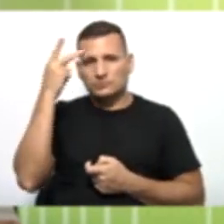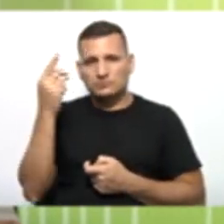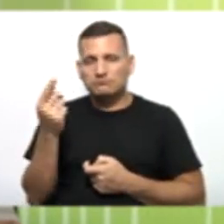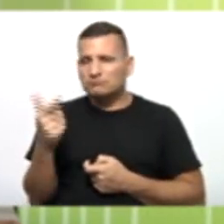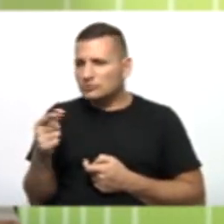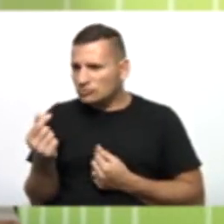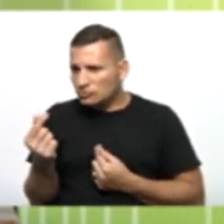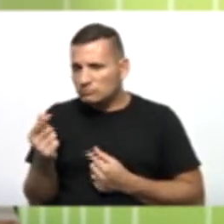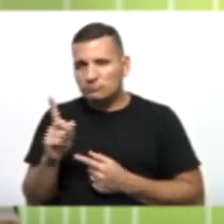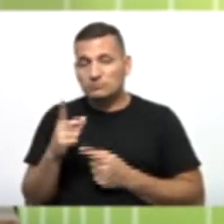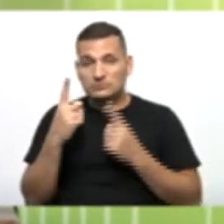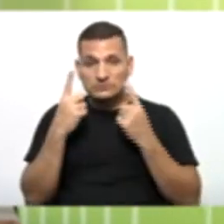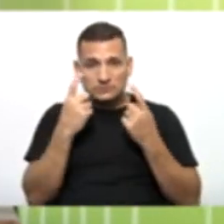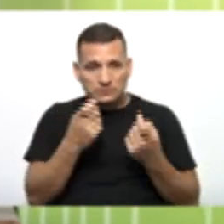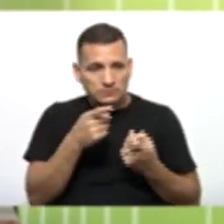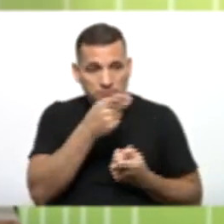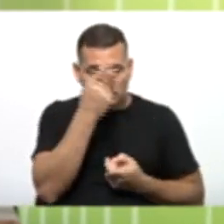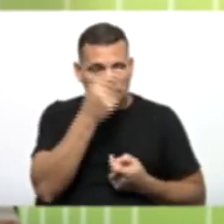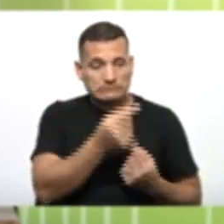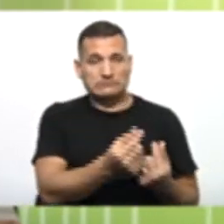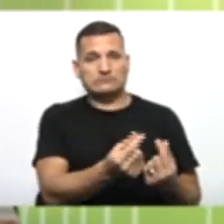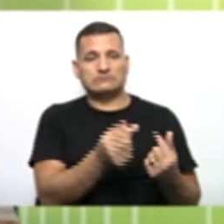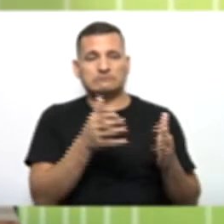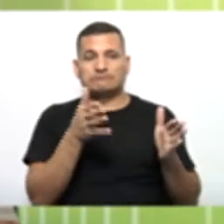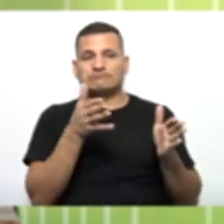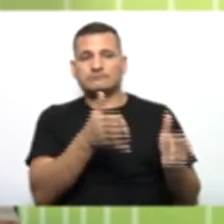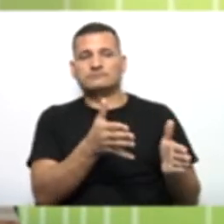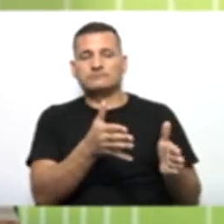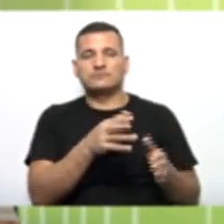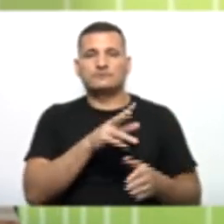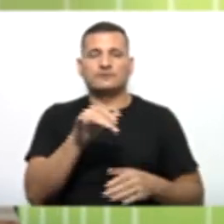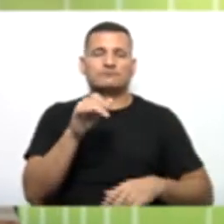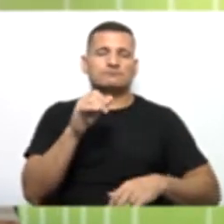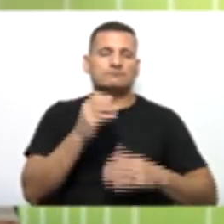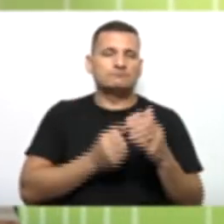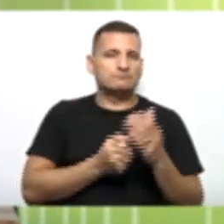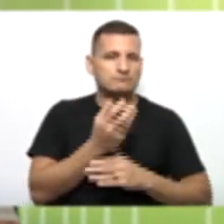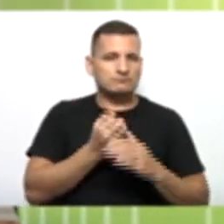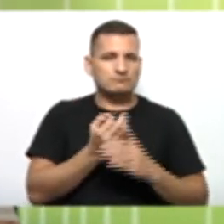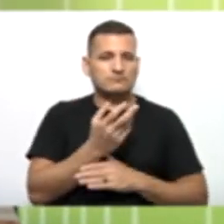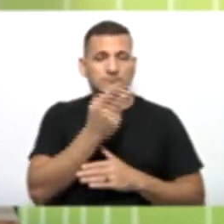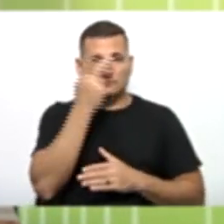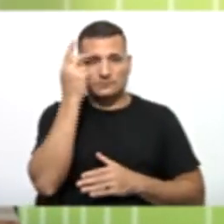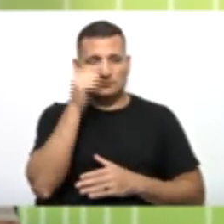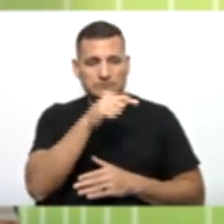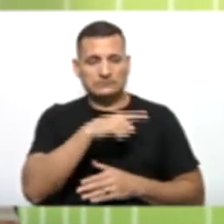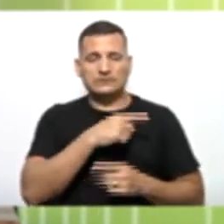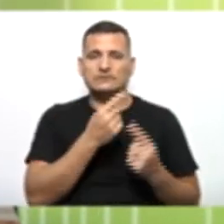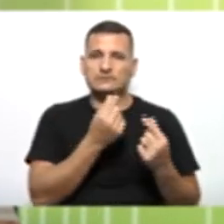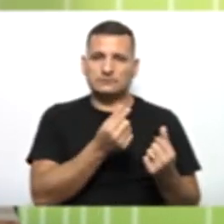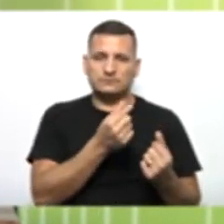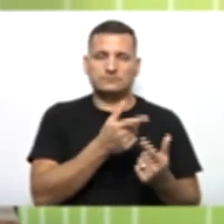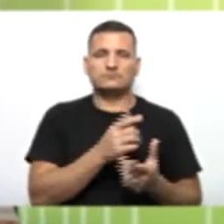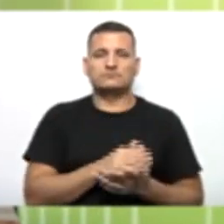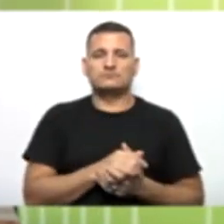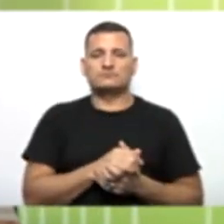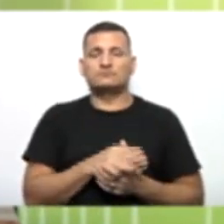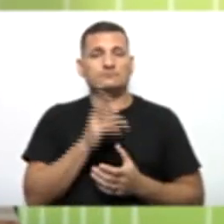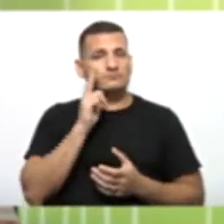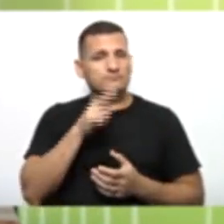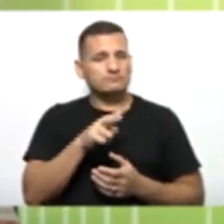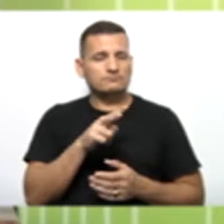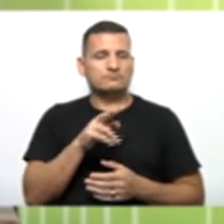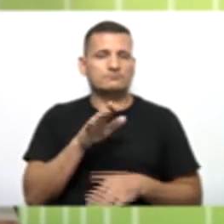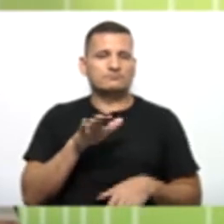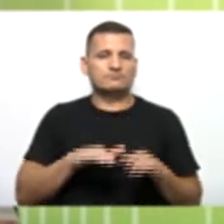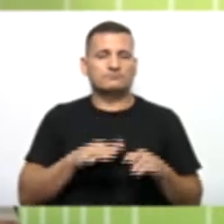aquelas pessoas que têm recursos financeiros. Ela vai produzir produtos para aquelas pessoas que têm recursos financeiros. Nós vemos muitos